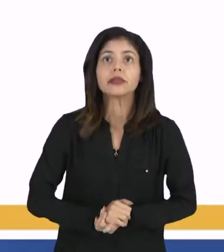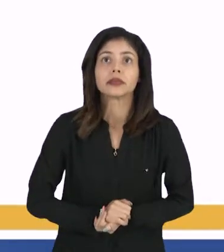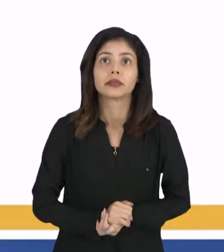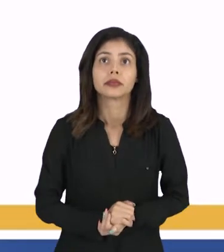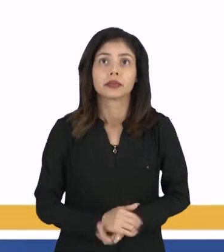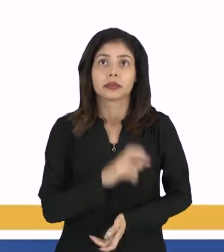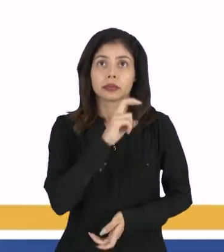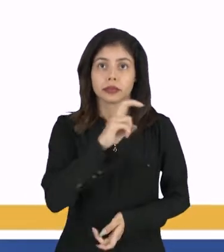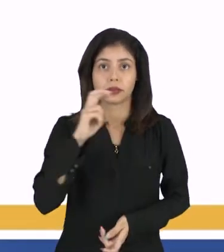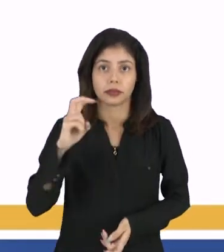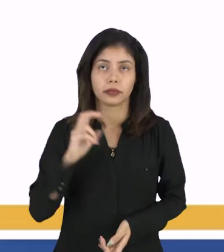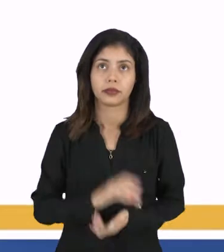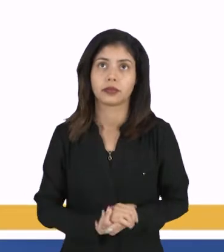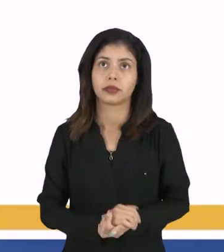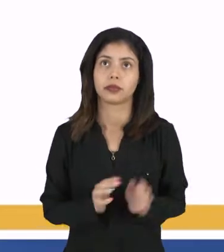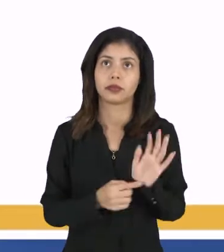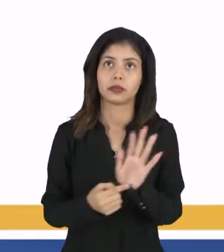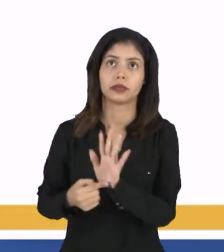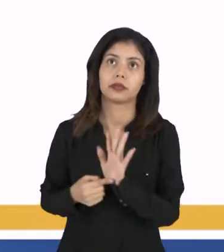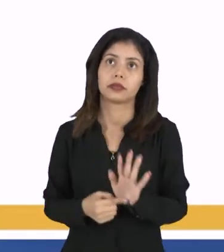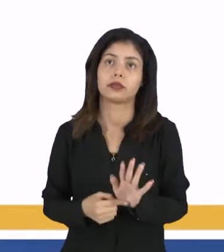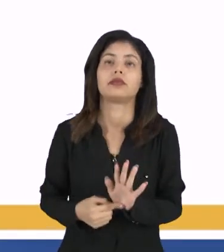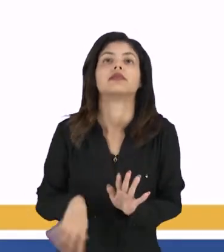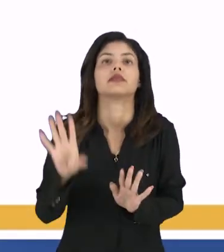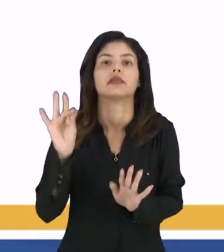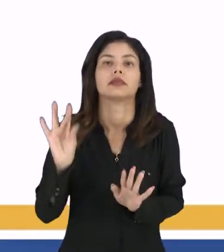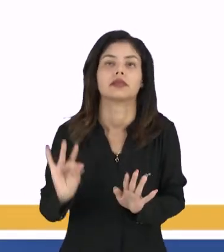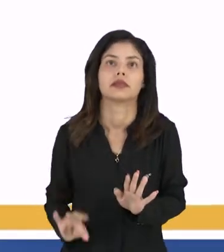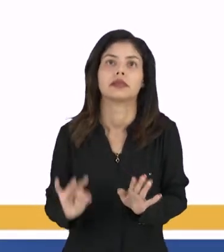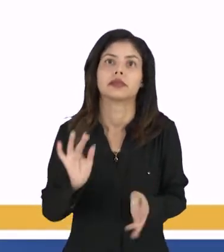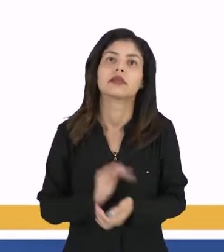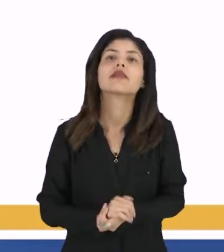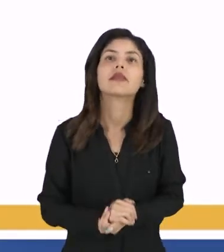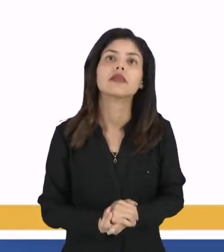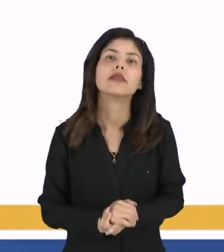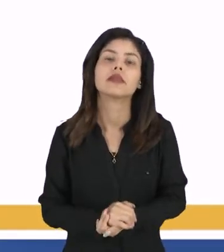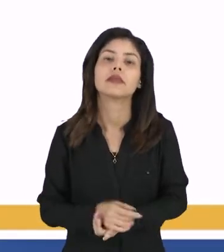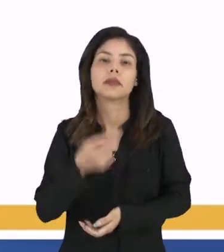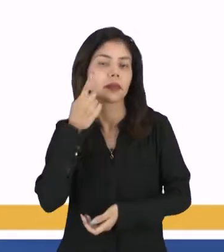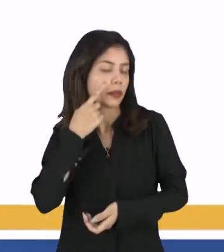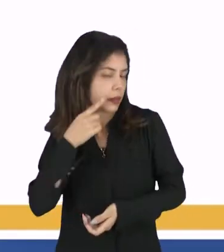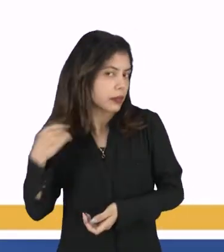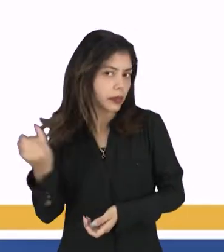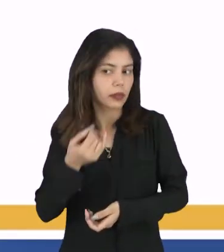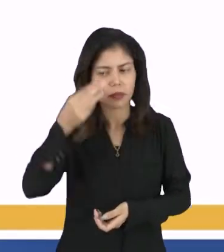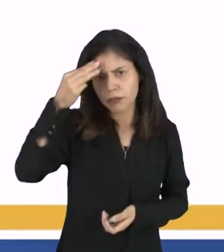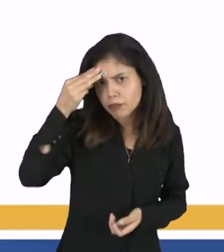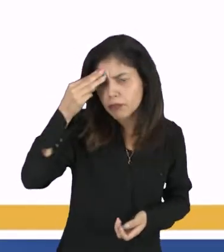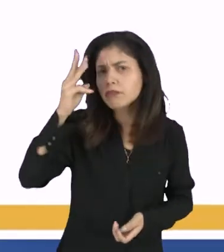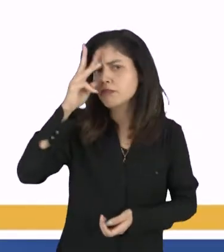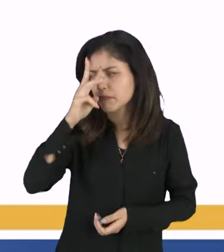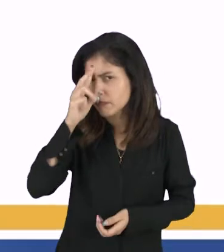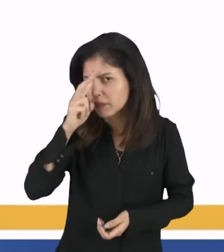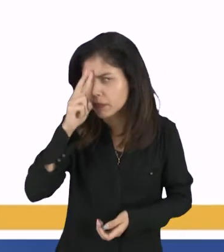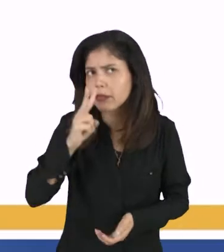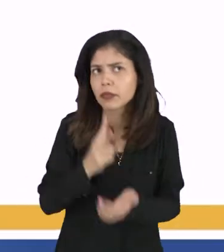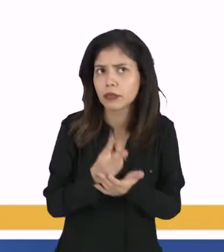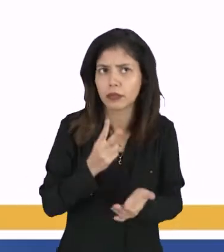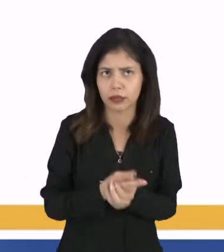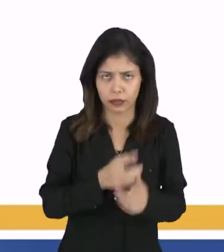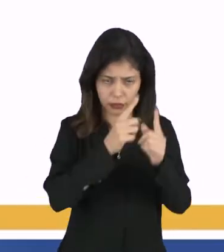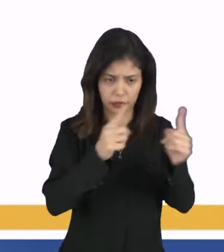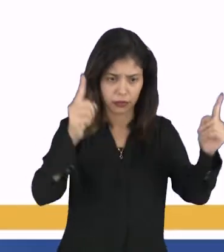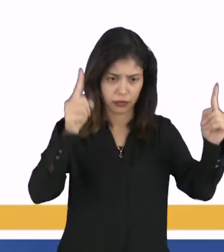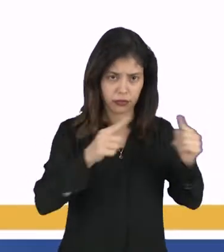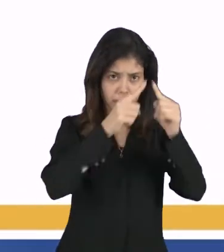Tem os 5 reinos mostrando direitinho quem são os representantes de cada um, tá? É importante que vocês memorizem esse diagrama aí de quais são